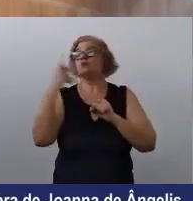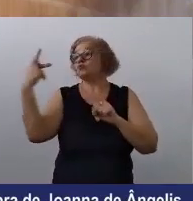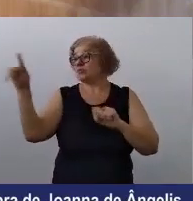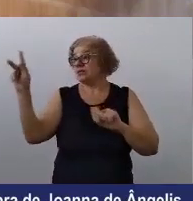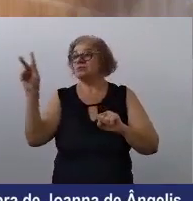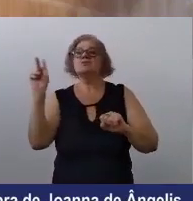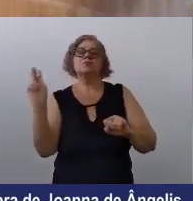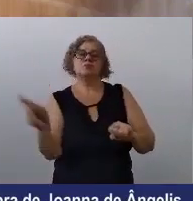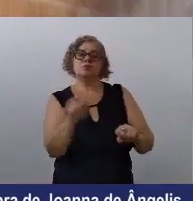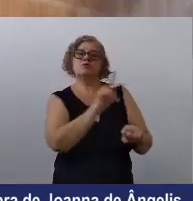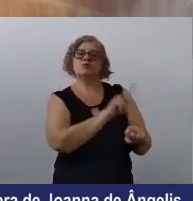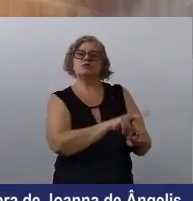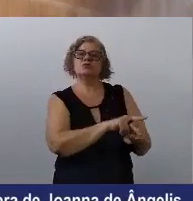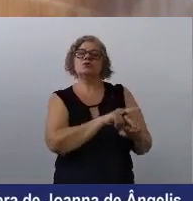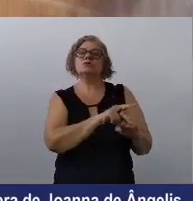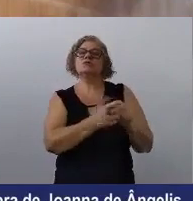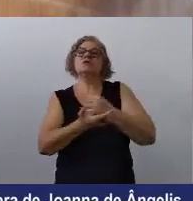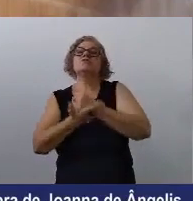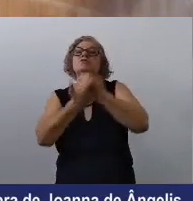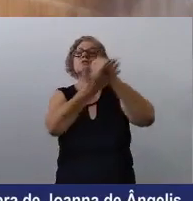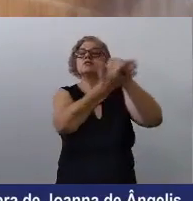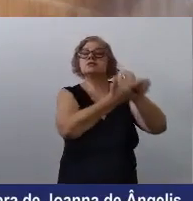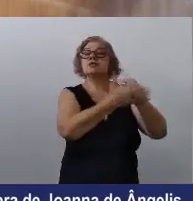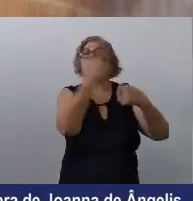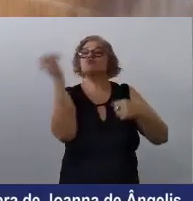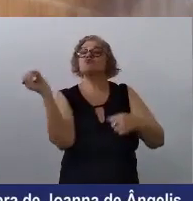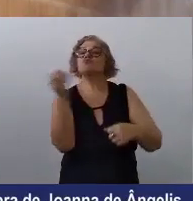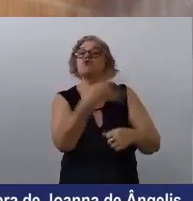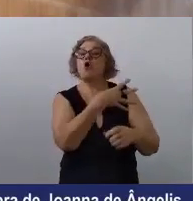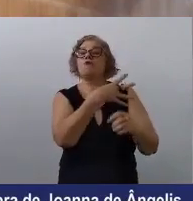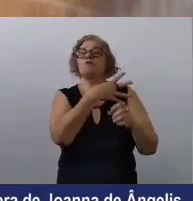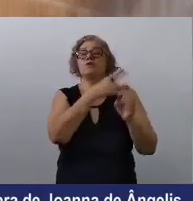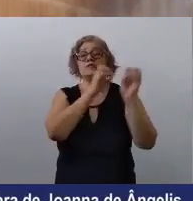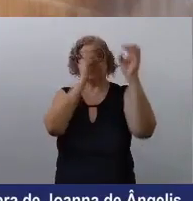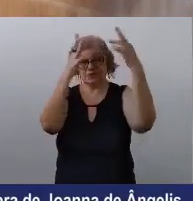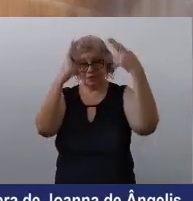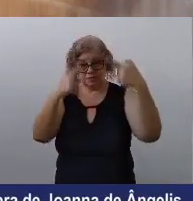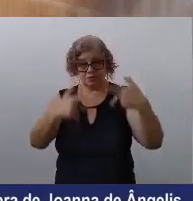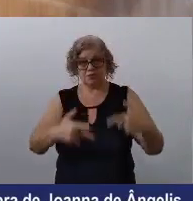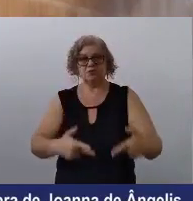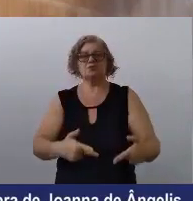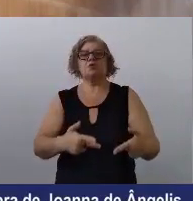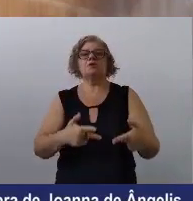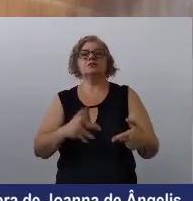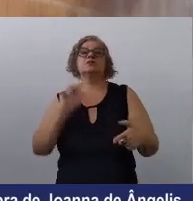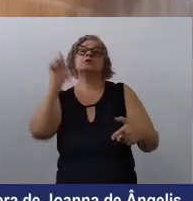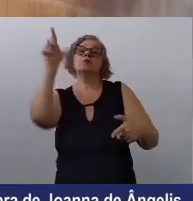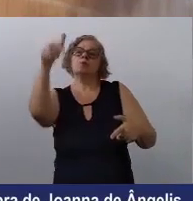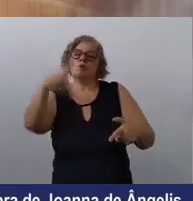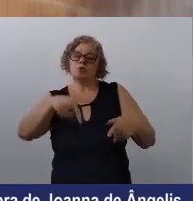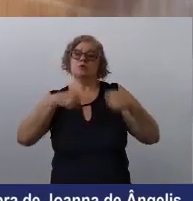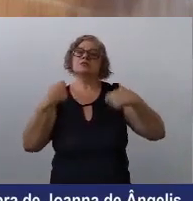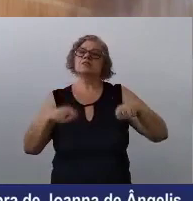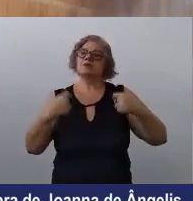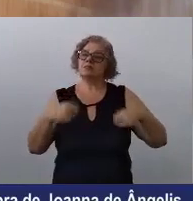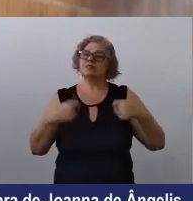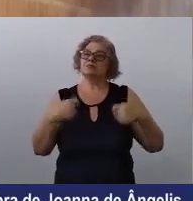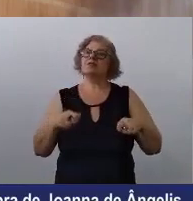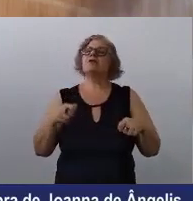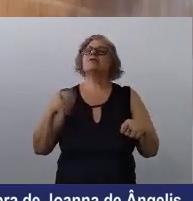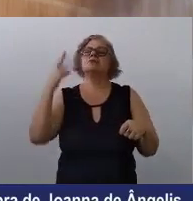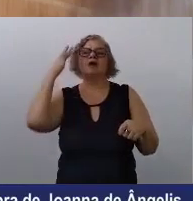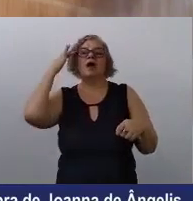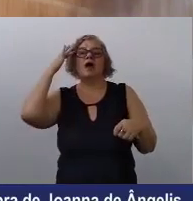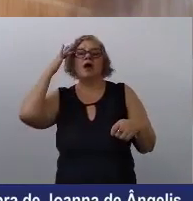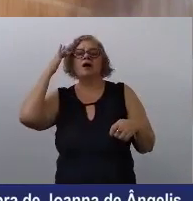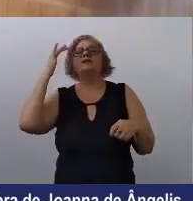Os seus professores vão trazendo novas orientações à medida que eles vão se capacitando. E,